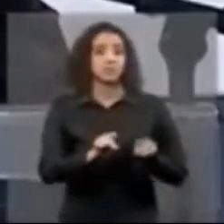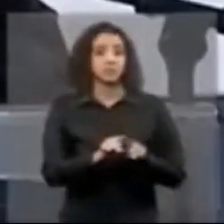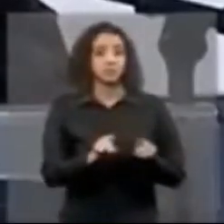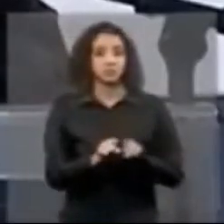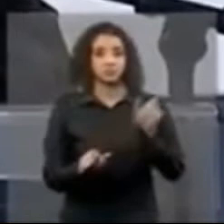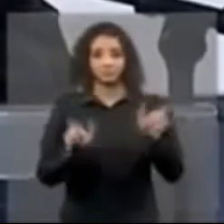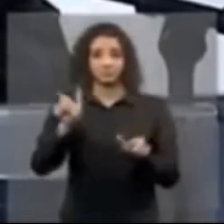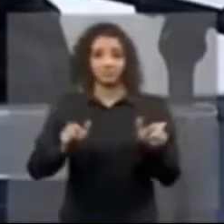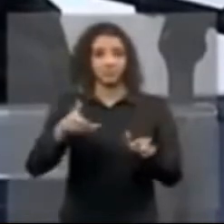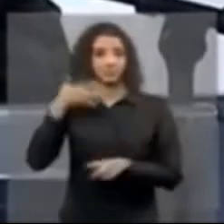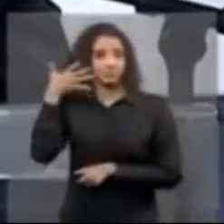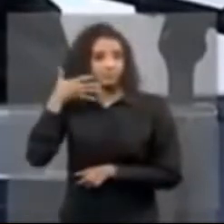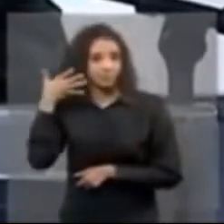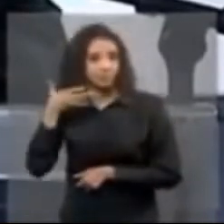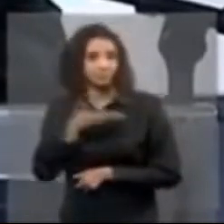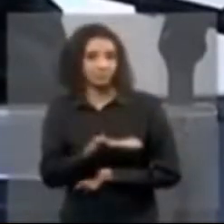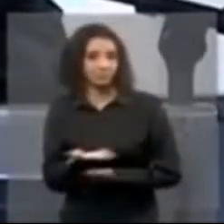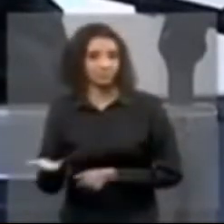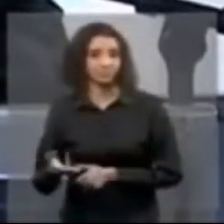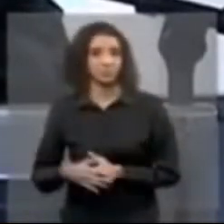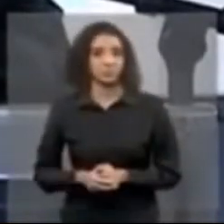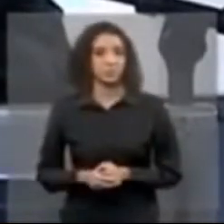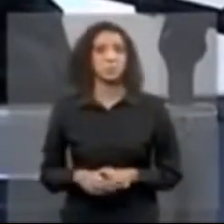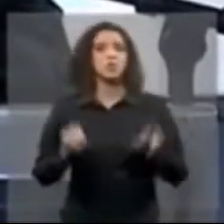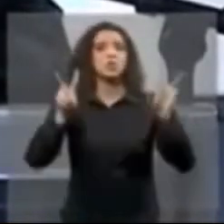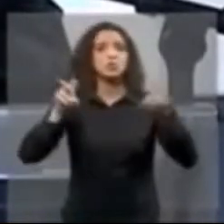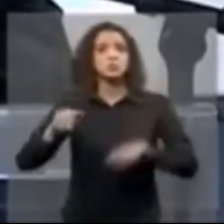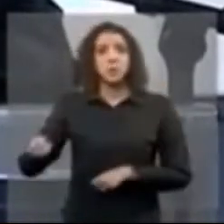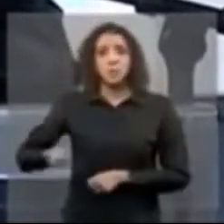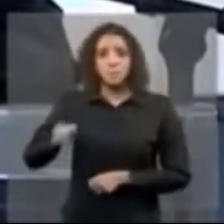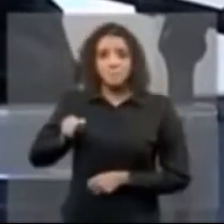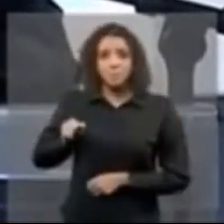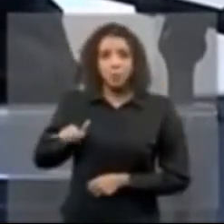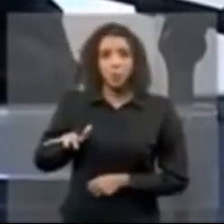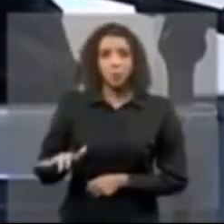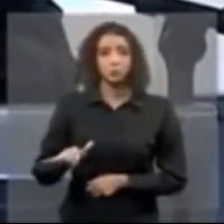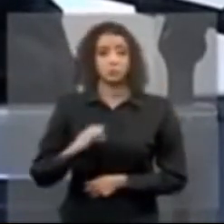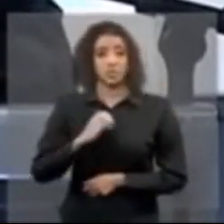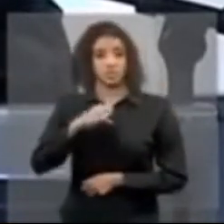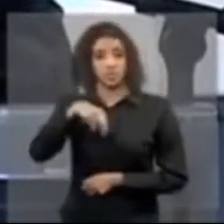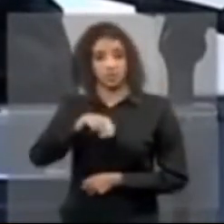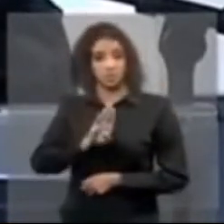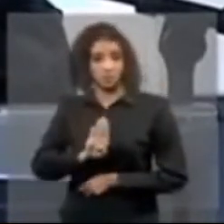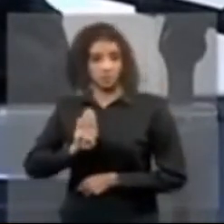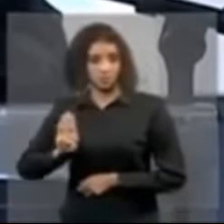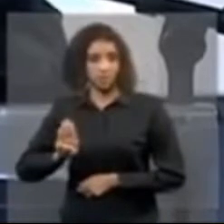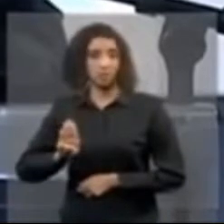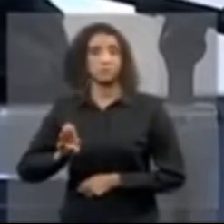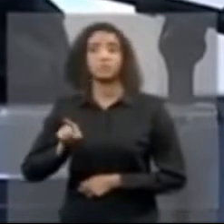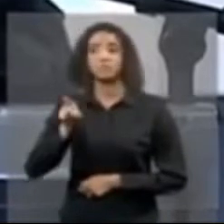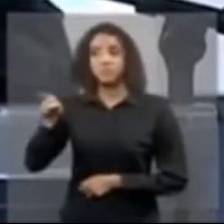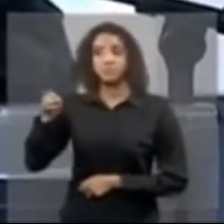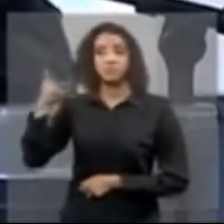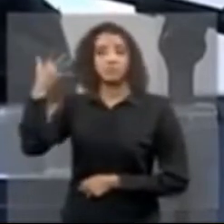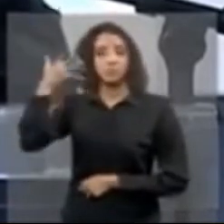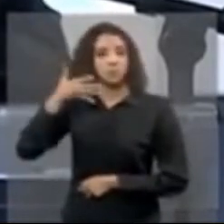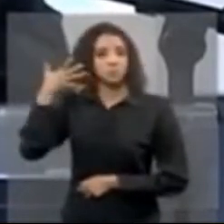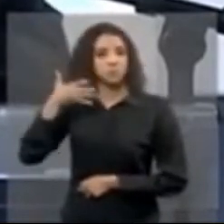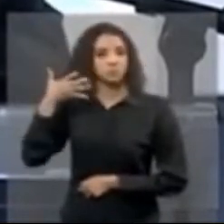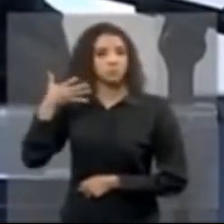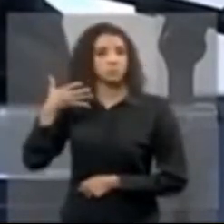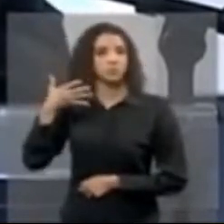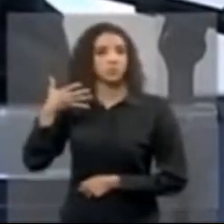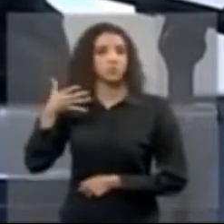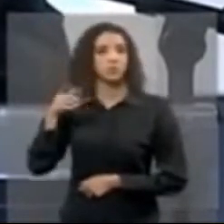colegas expositores. Acerca do aborto, a Conferência Nacional dos Bispos do Brasil pronunciou-se de maneira